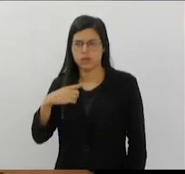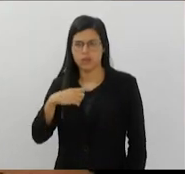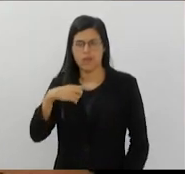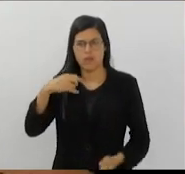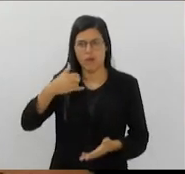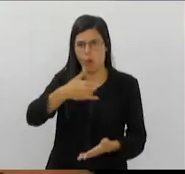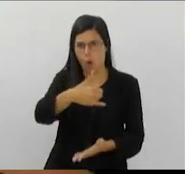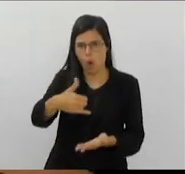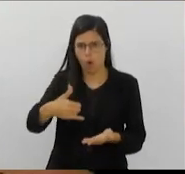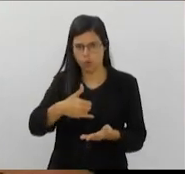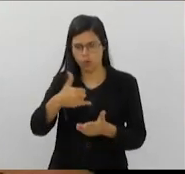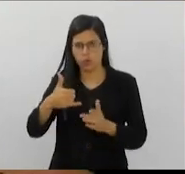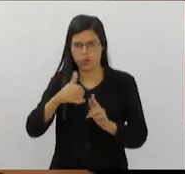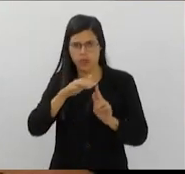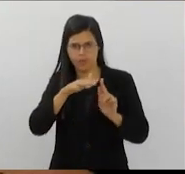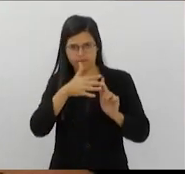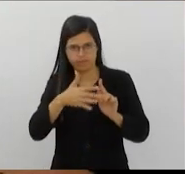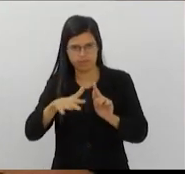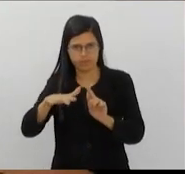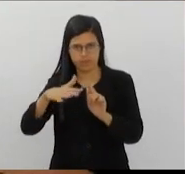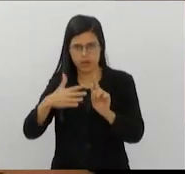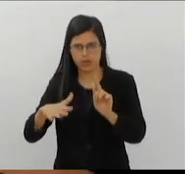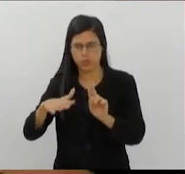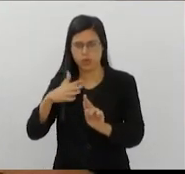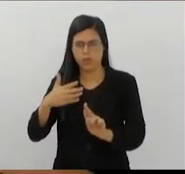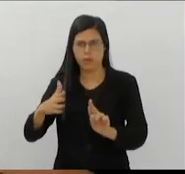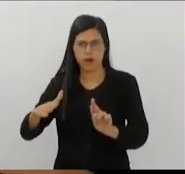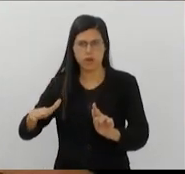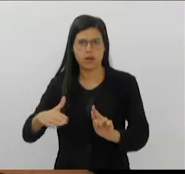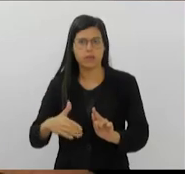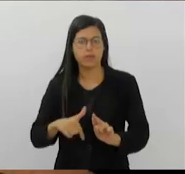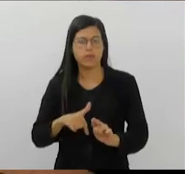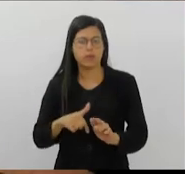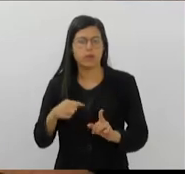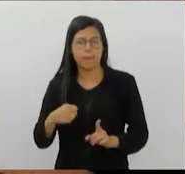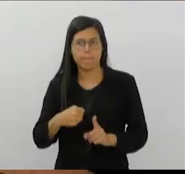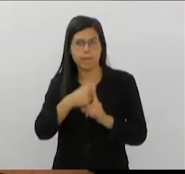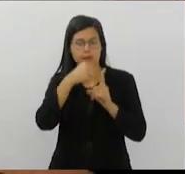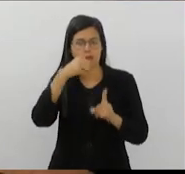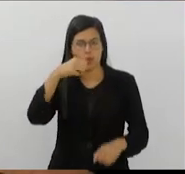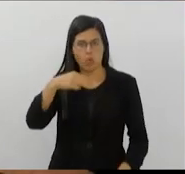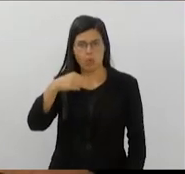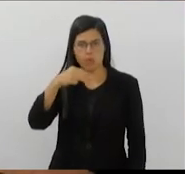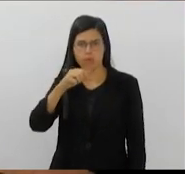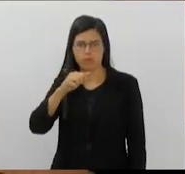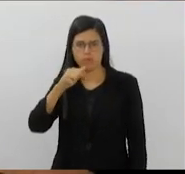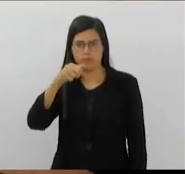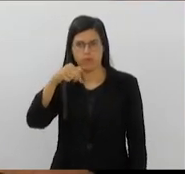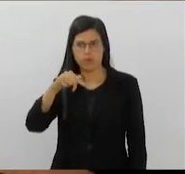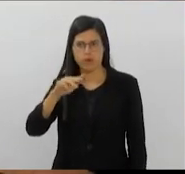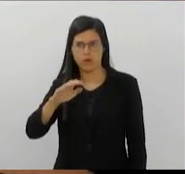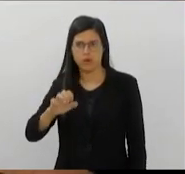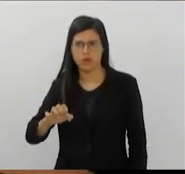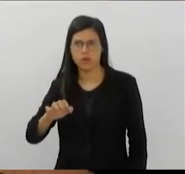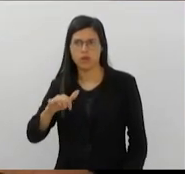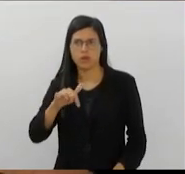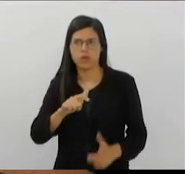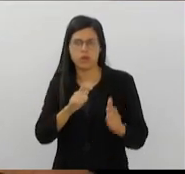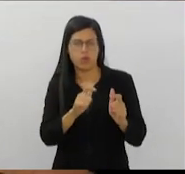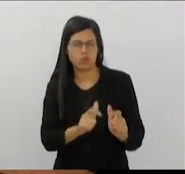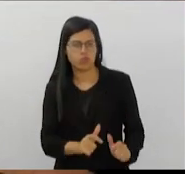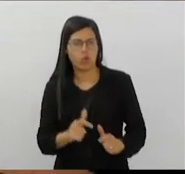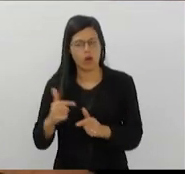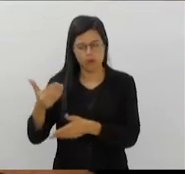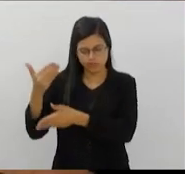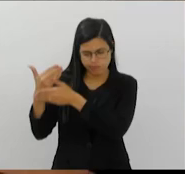Guanabara. E isso impactou demais o mangue, que é o território ancestral da minha etnia.